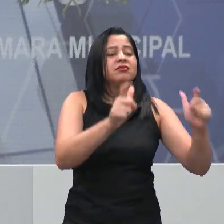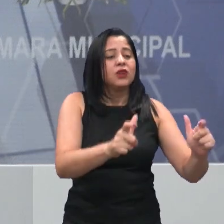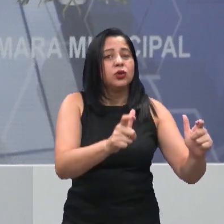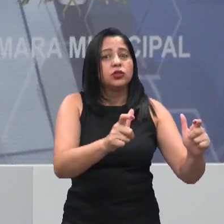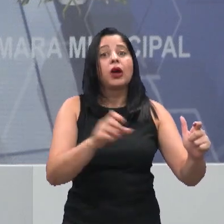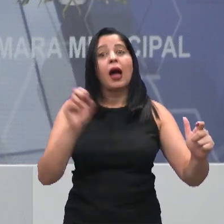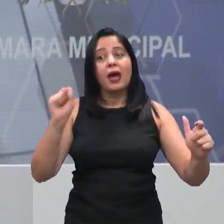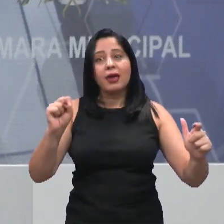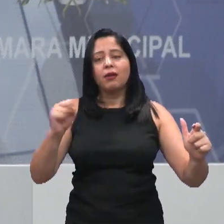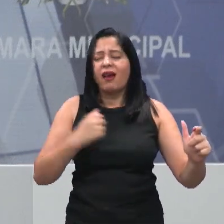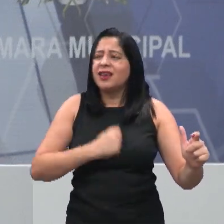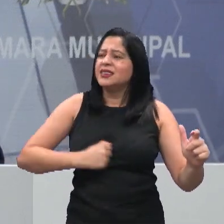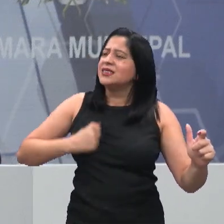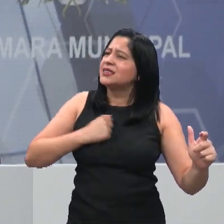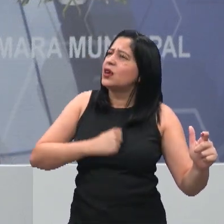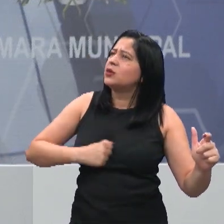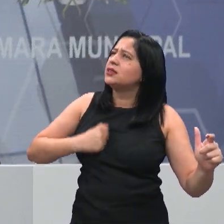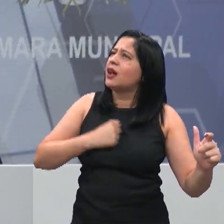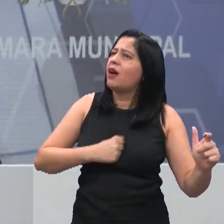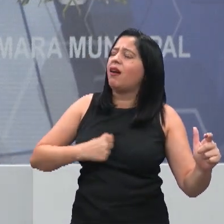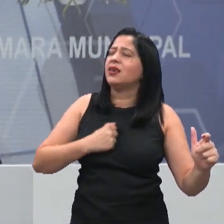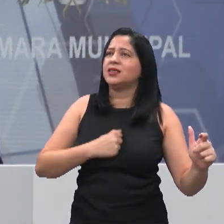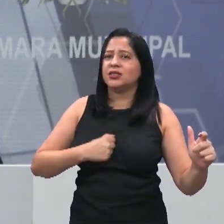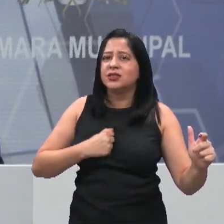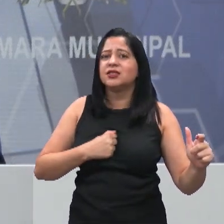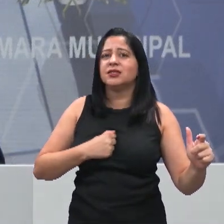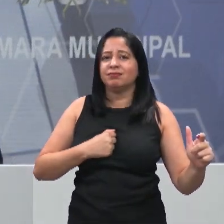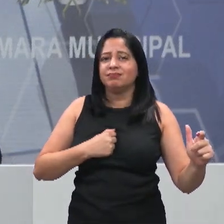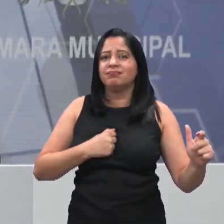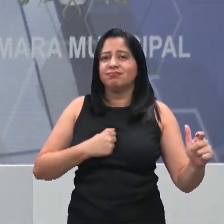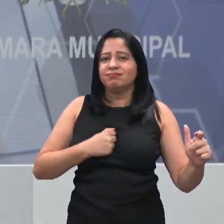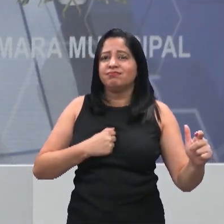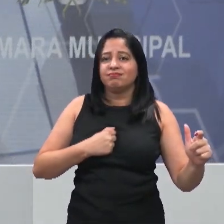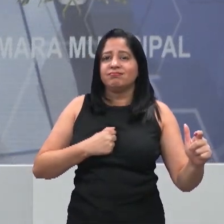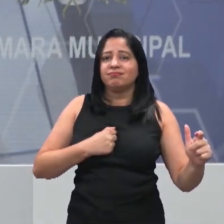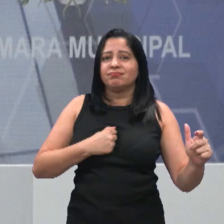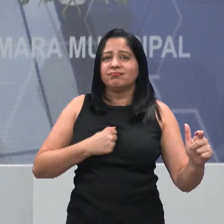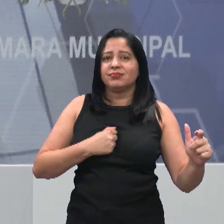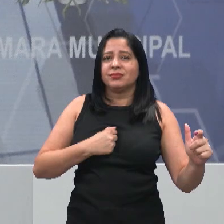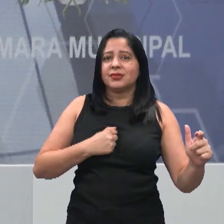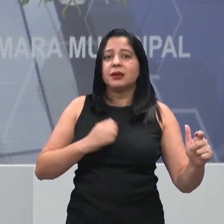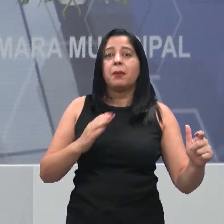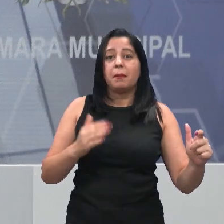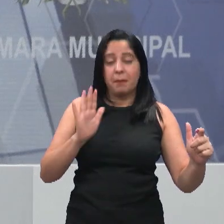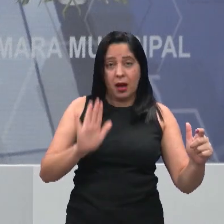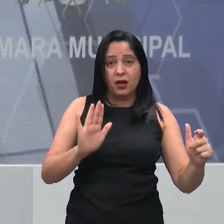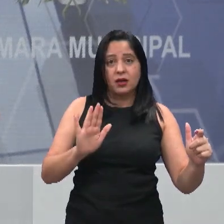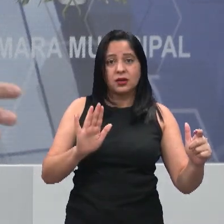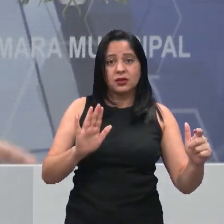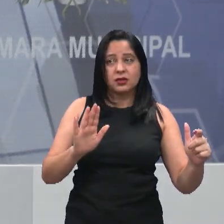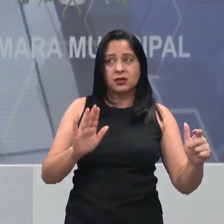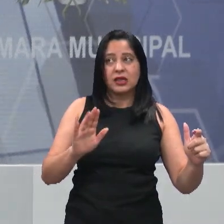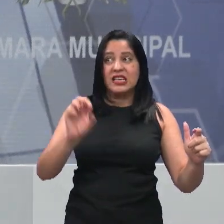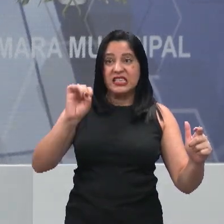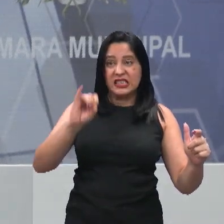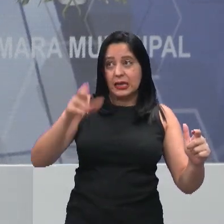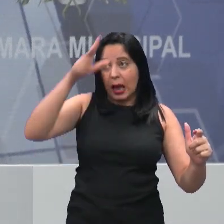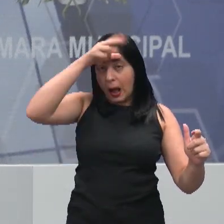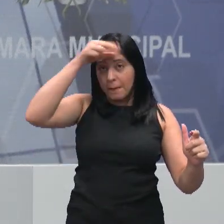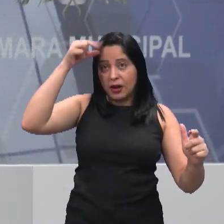ter saudade um dia desse filho, que ela não quis fazer o sepultamento. Mas se a prefeitura fez o